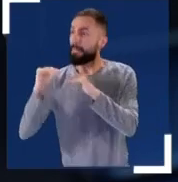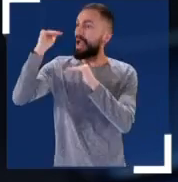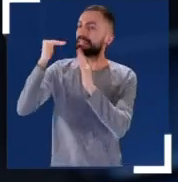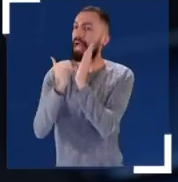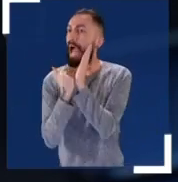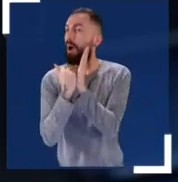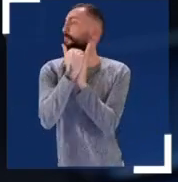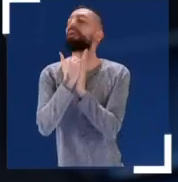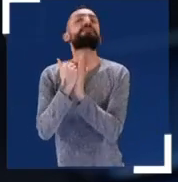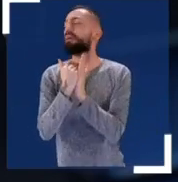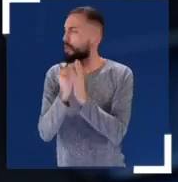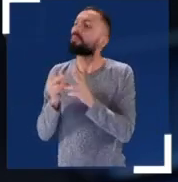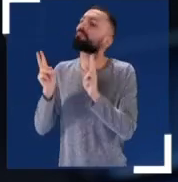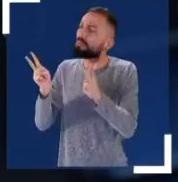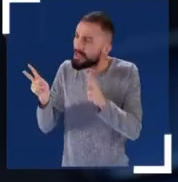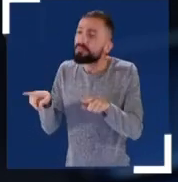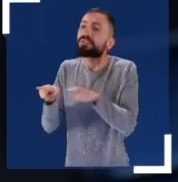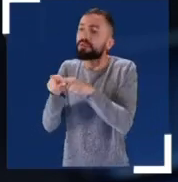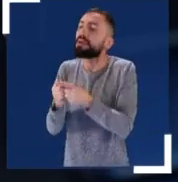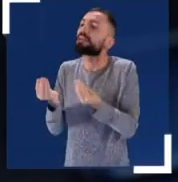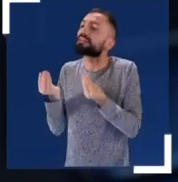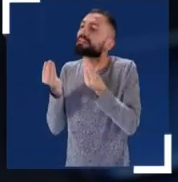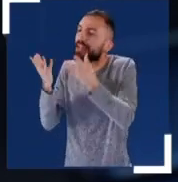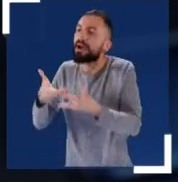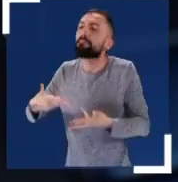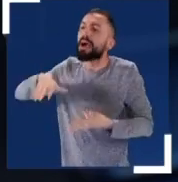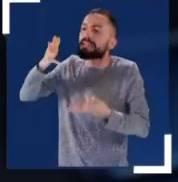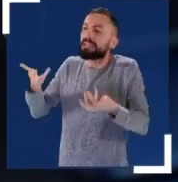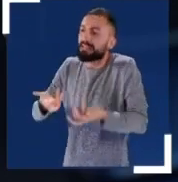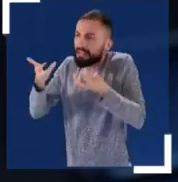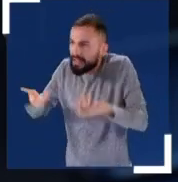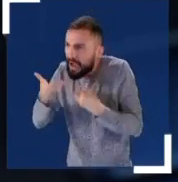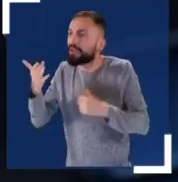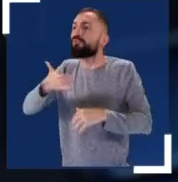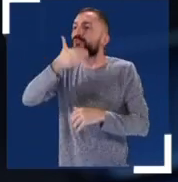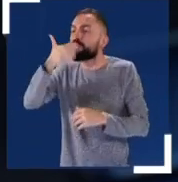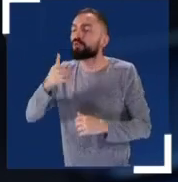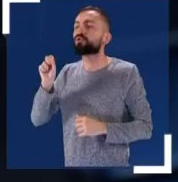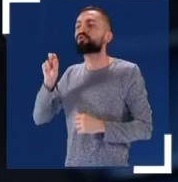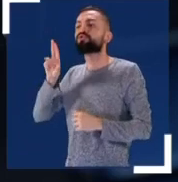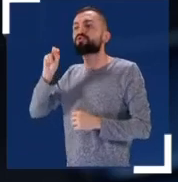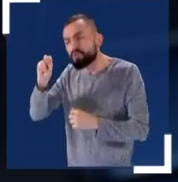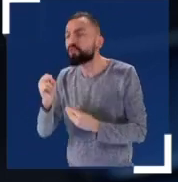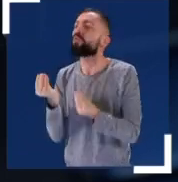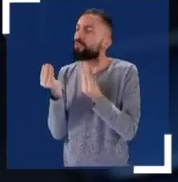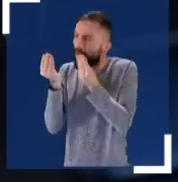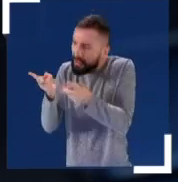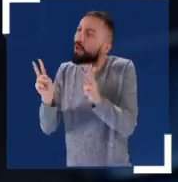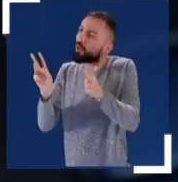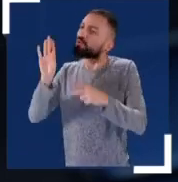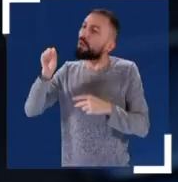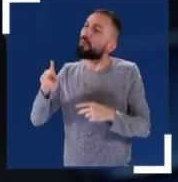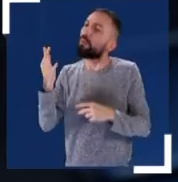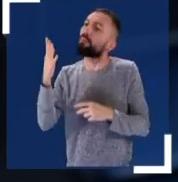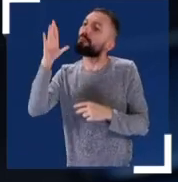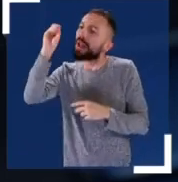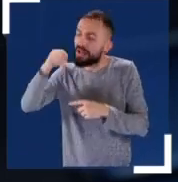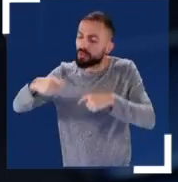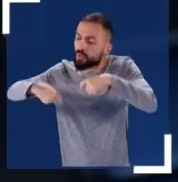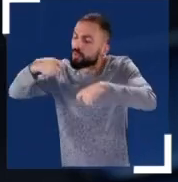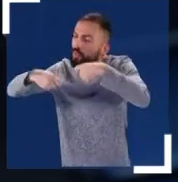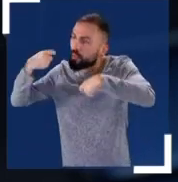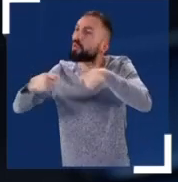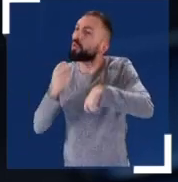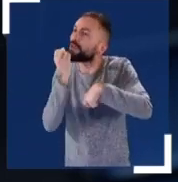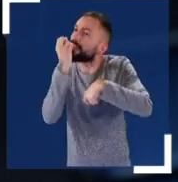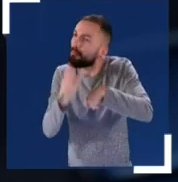fortalecer também as condições proteicas, colocando mais verduras, mais frutas e mais sucos, para que o Bom Prato continue sendo uma boa referência em